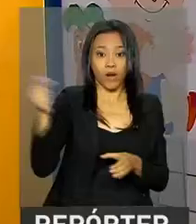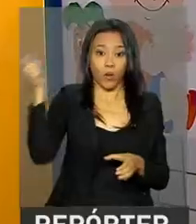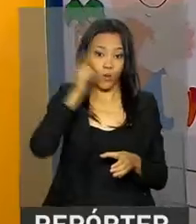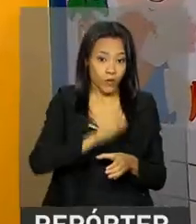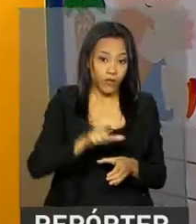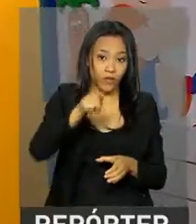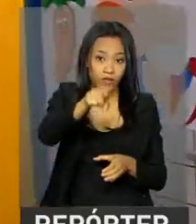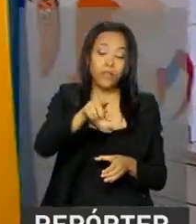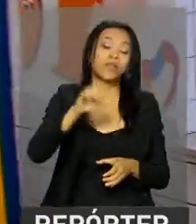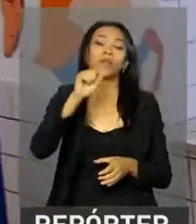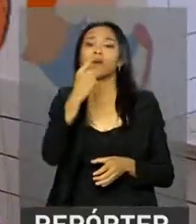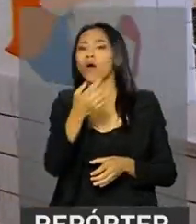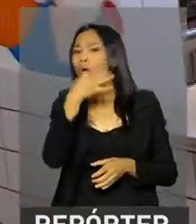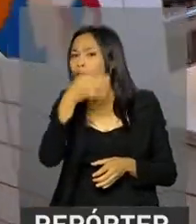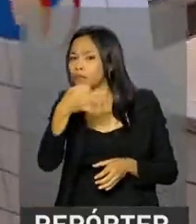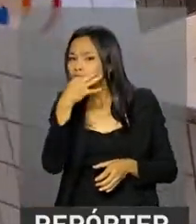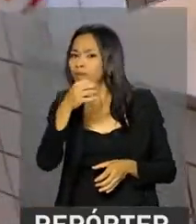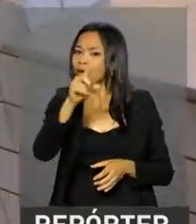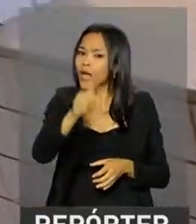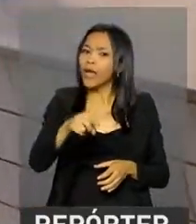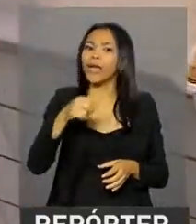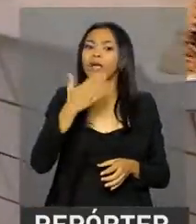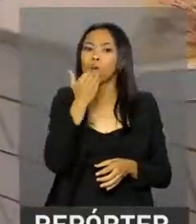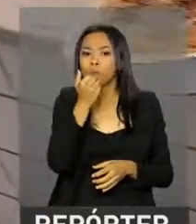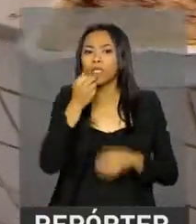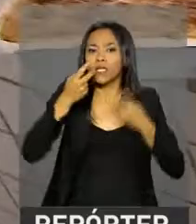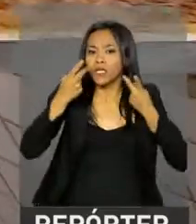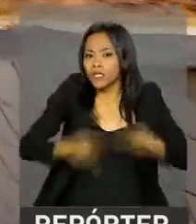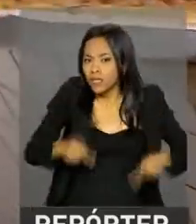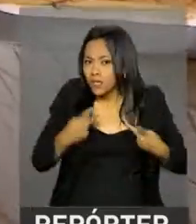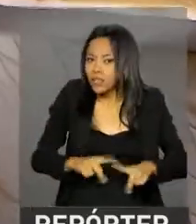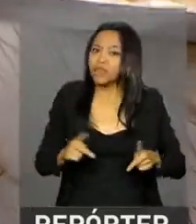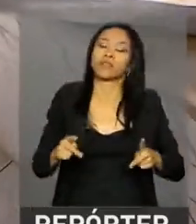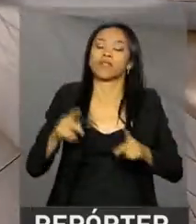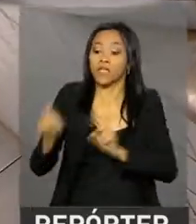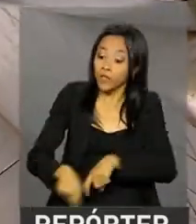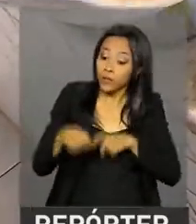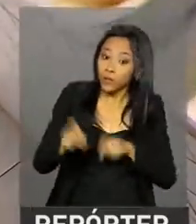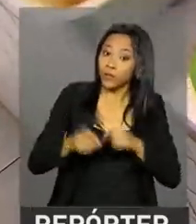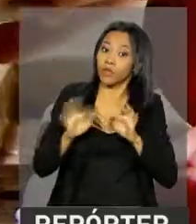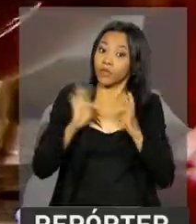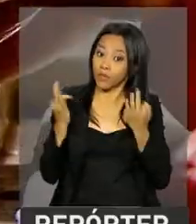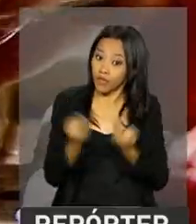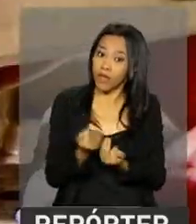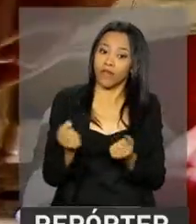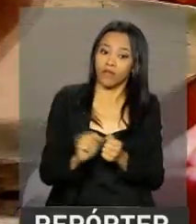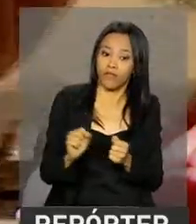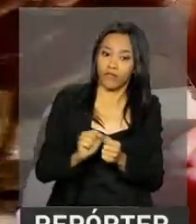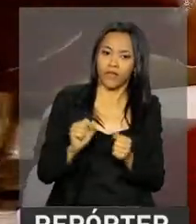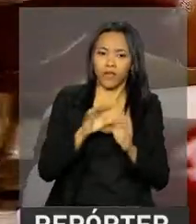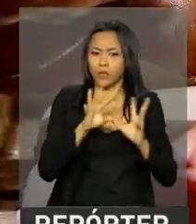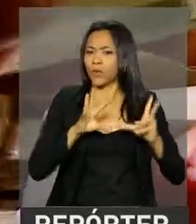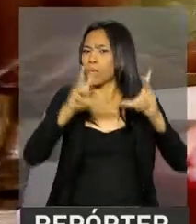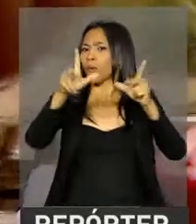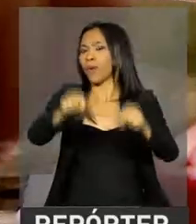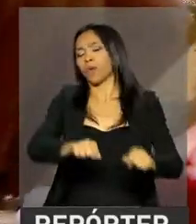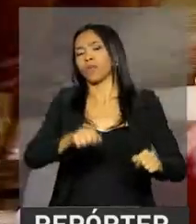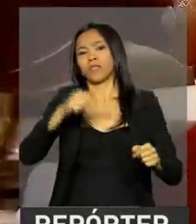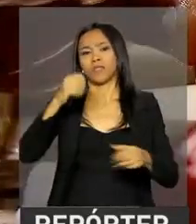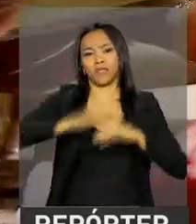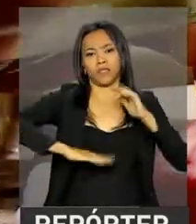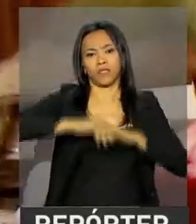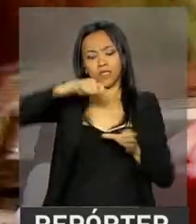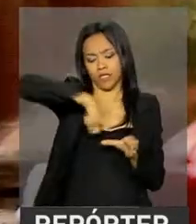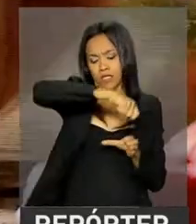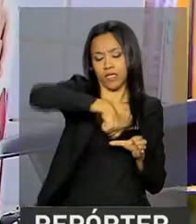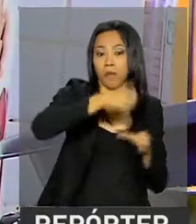vitória, uma das dicas é usar alimentos locais, produzidos pela agricultura familiar. Todas as merendeiras que passarem da